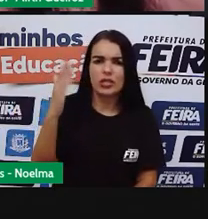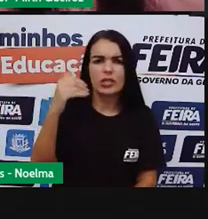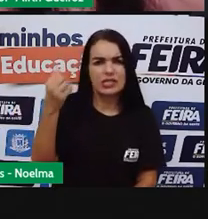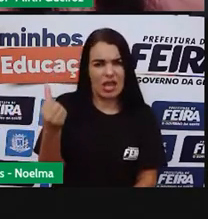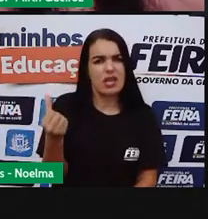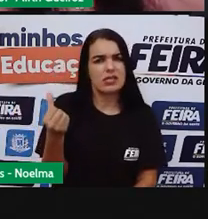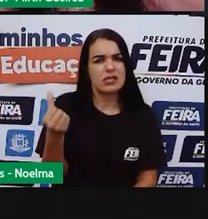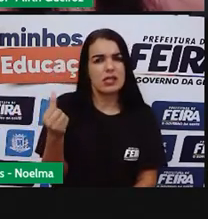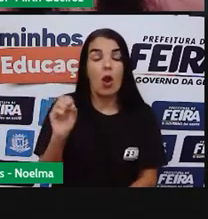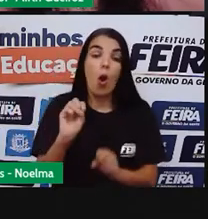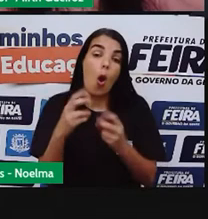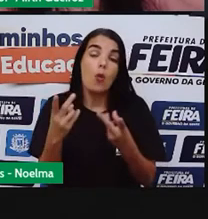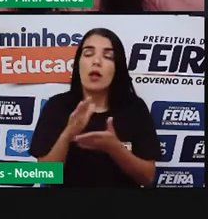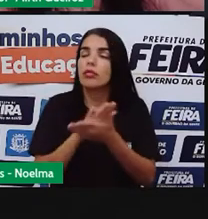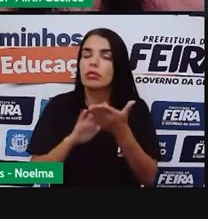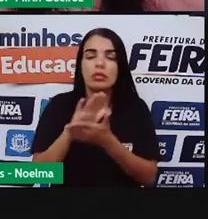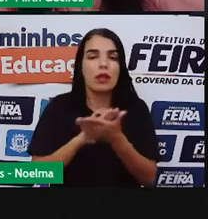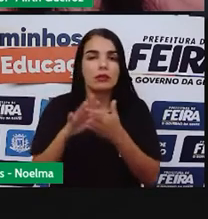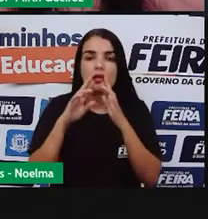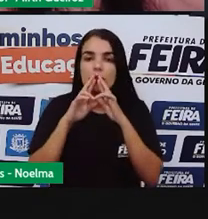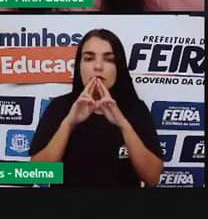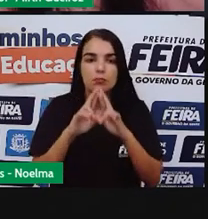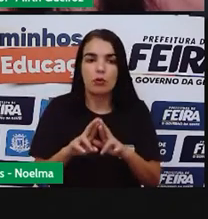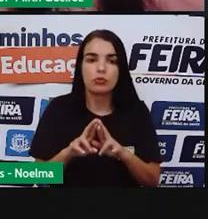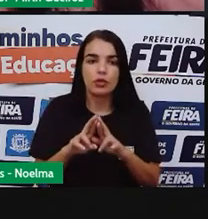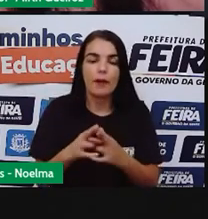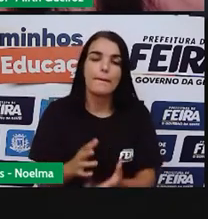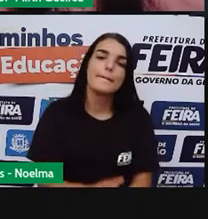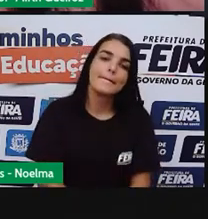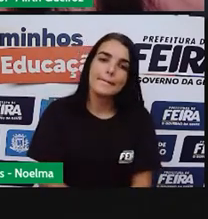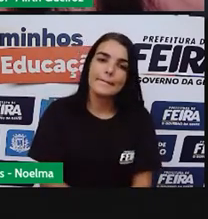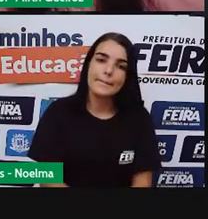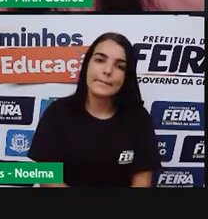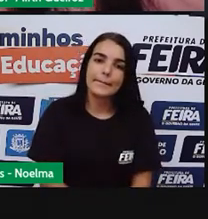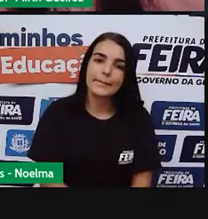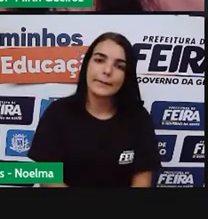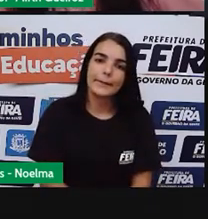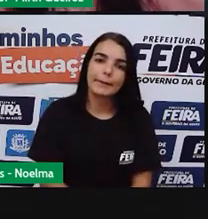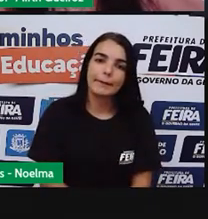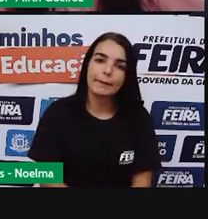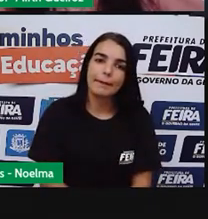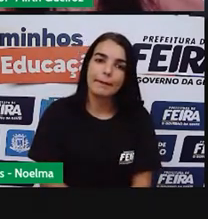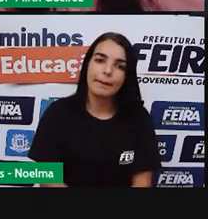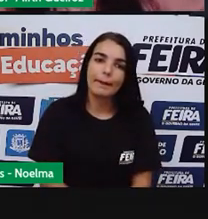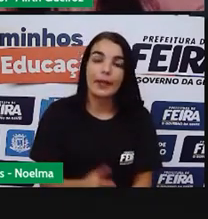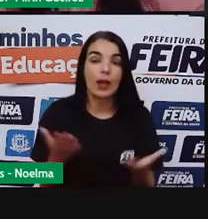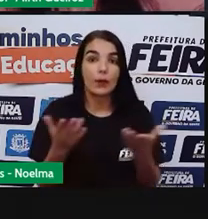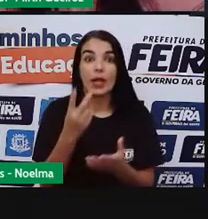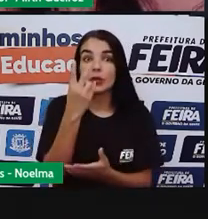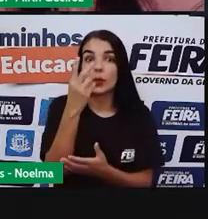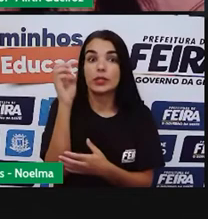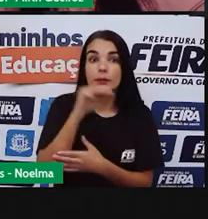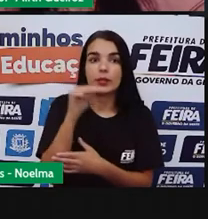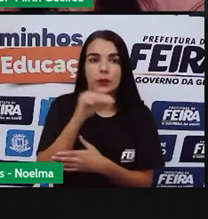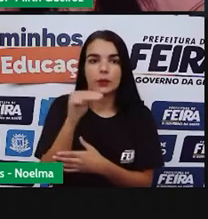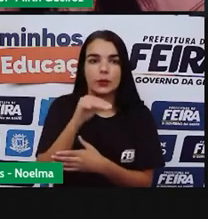7 e 6, ou alternativa E, nenhuma das alternativas. Bora,